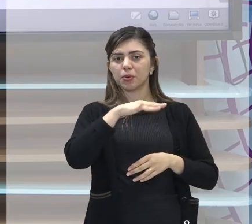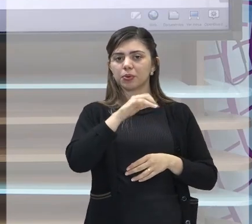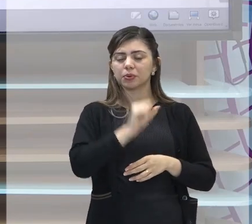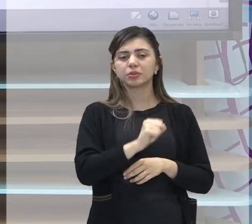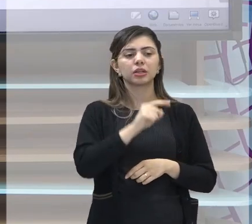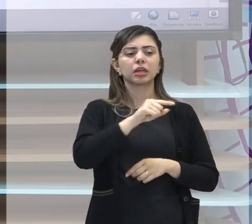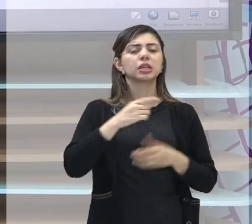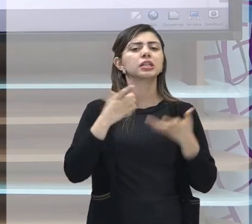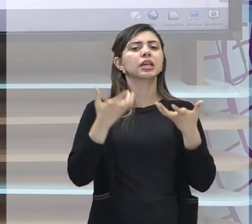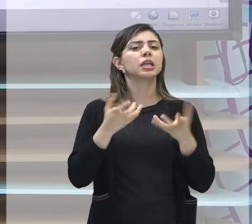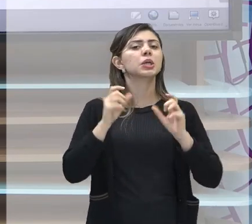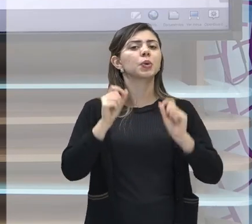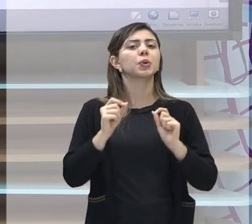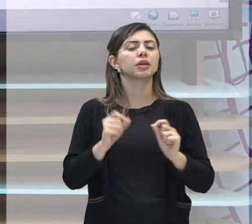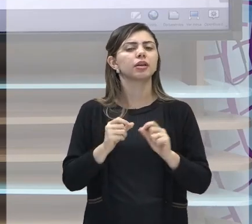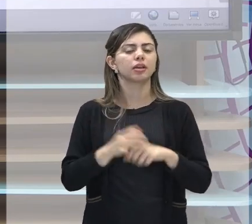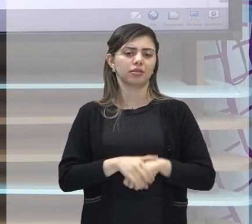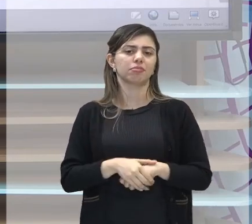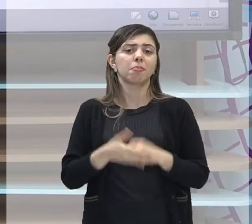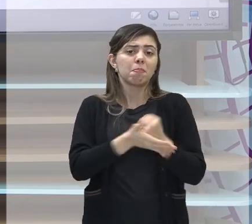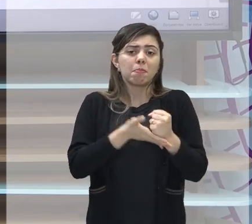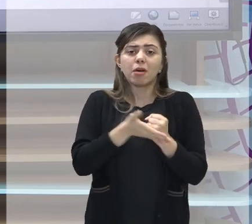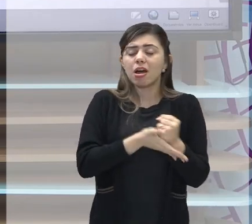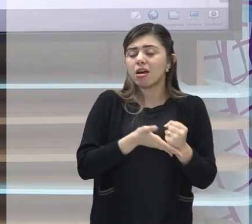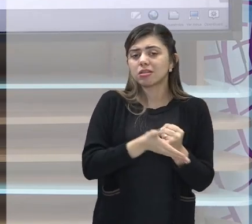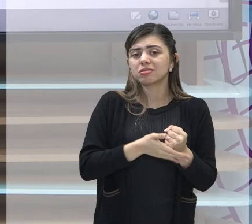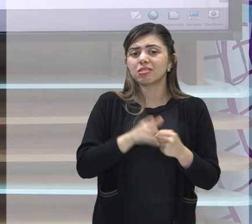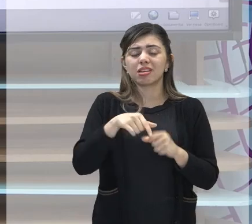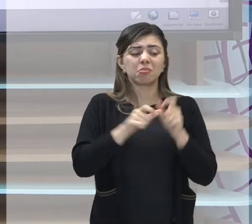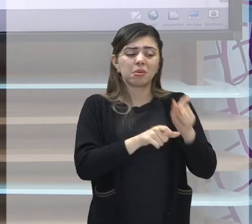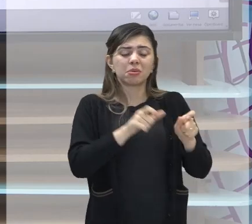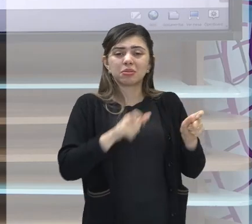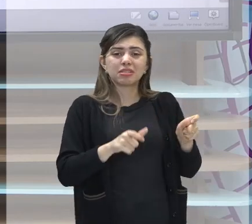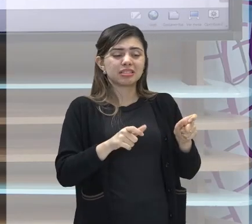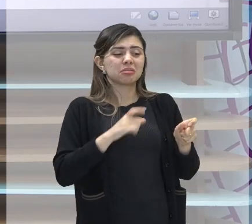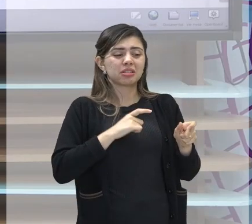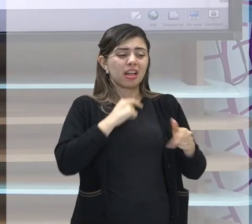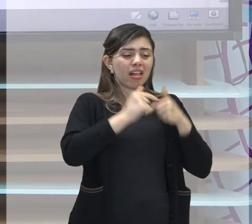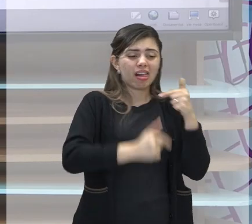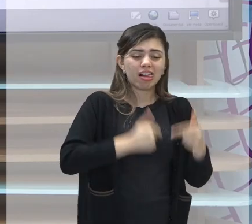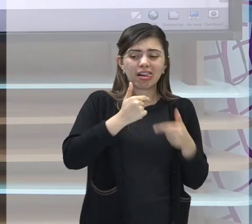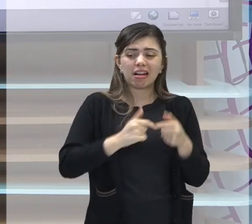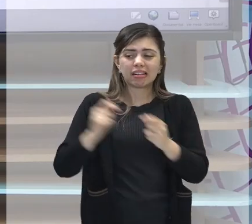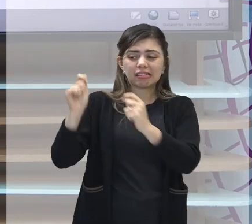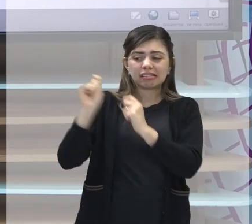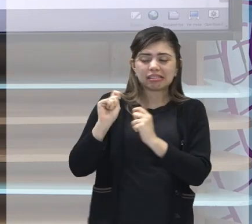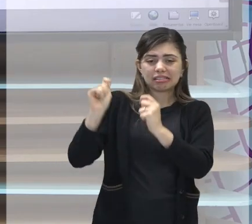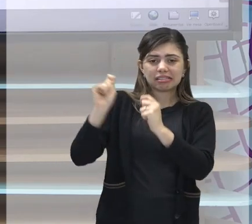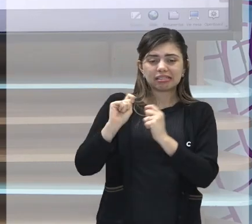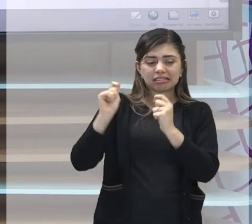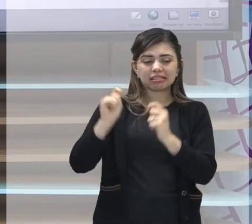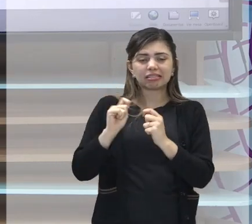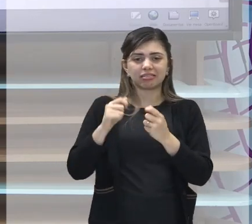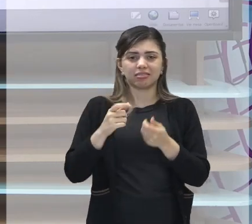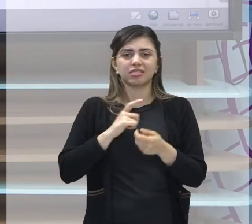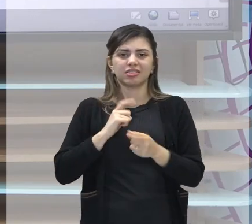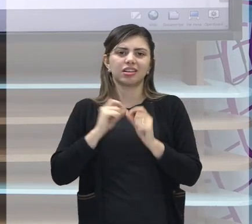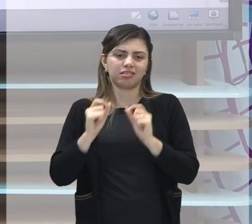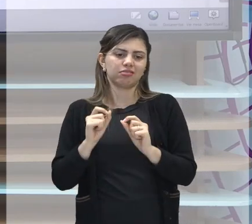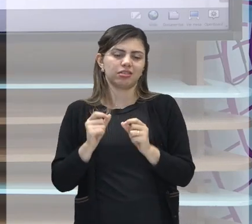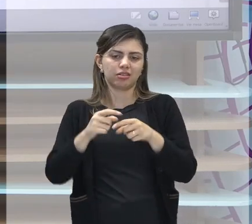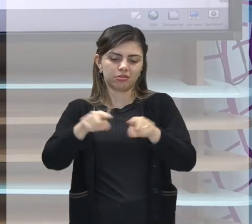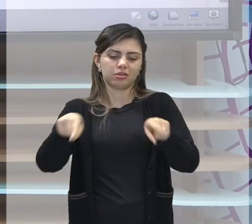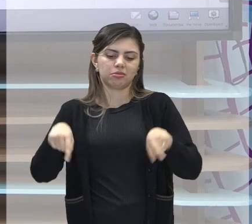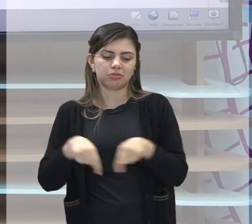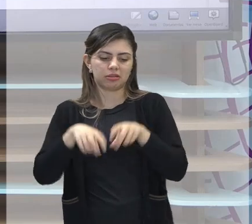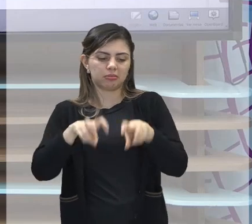pelo quê? Pelo básico. É um povo extremamente explorado pelos grandes produtores de terra e por